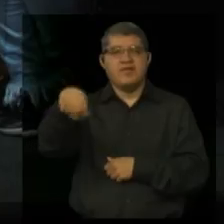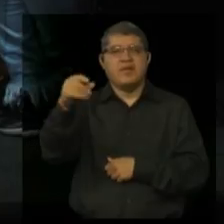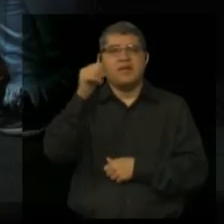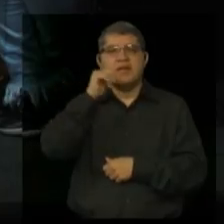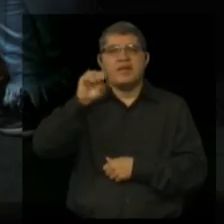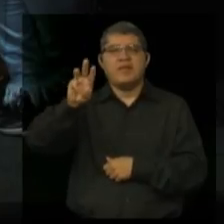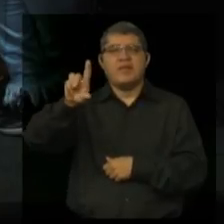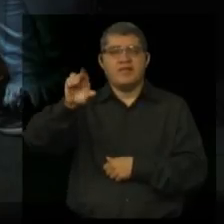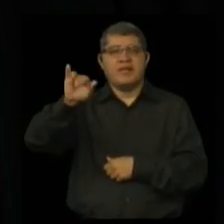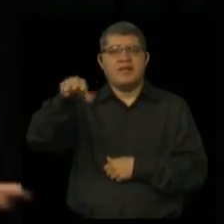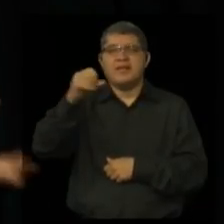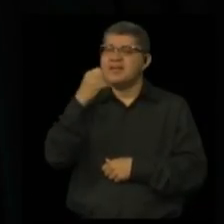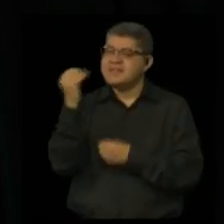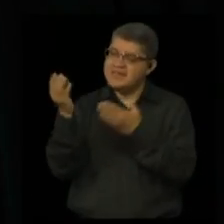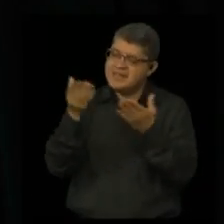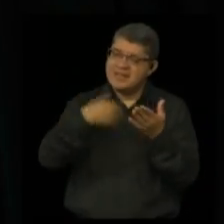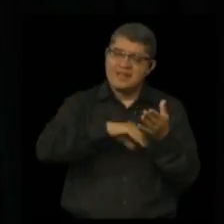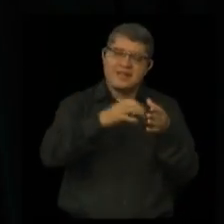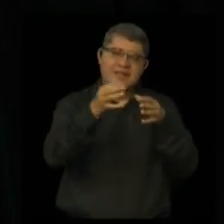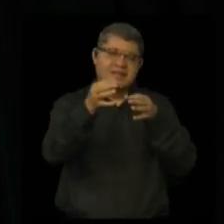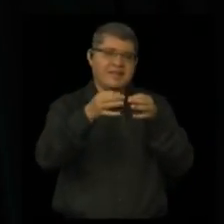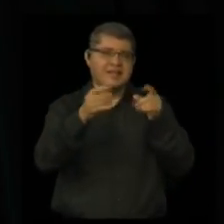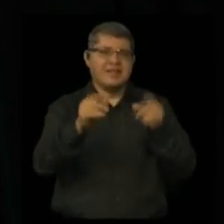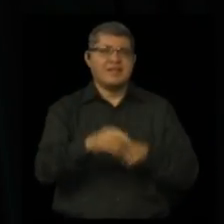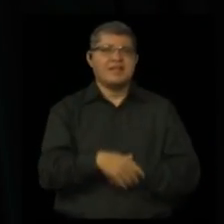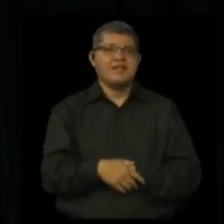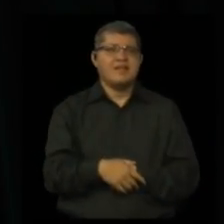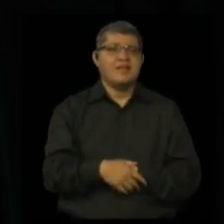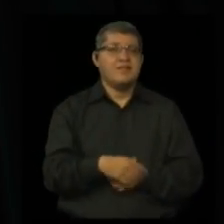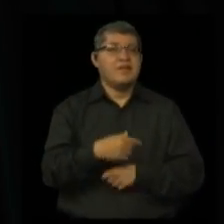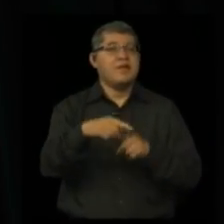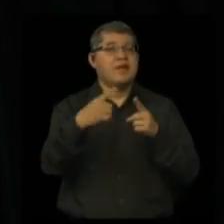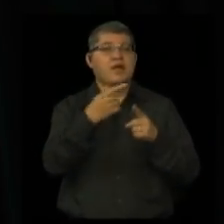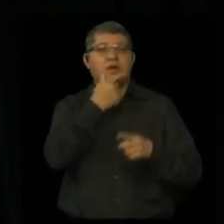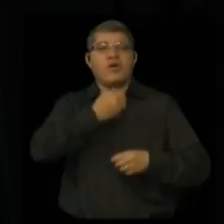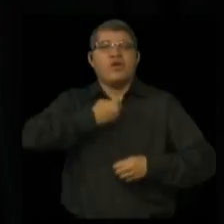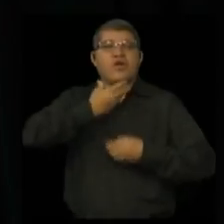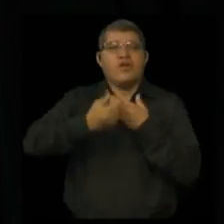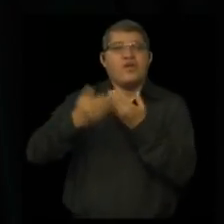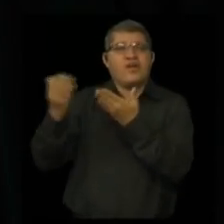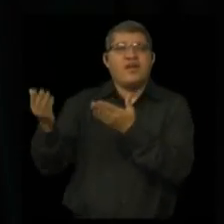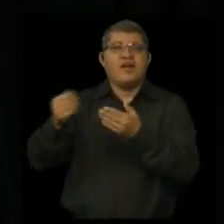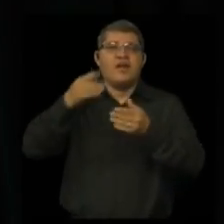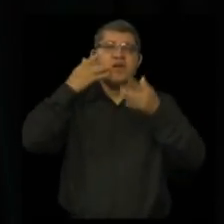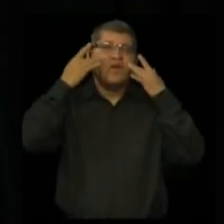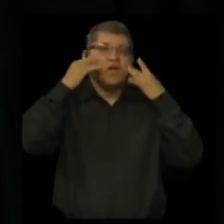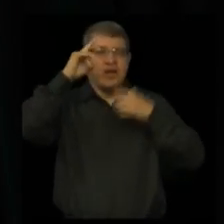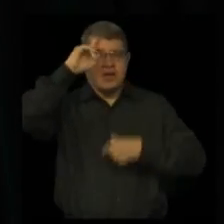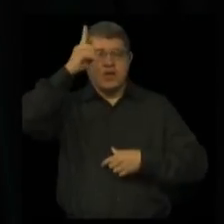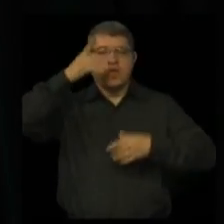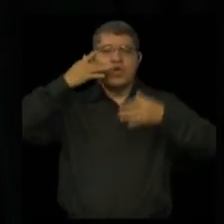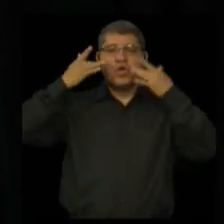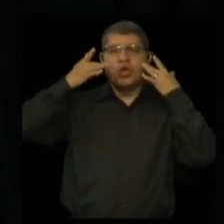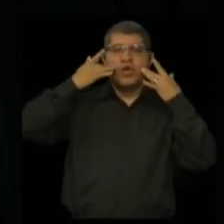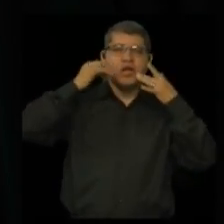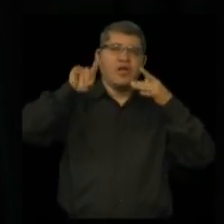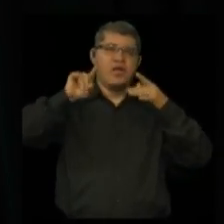a Williana. Bem-vindos ao nosso programa. Poeta, ator, diretor de